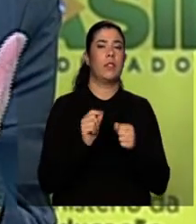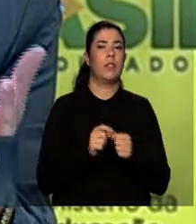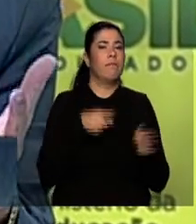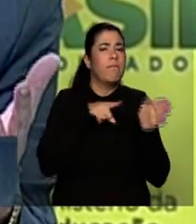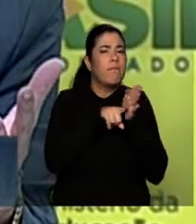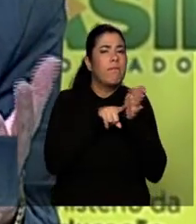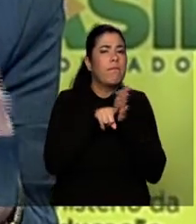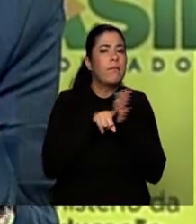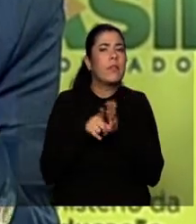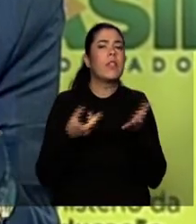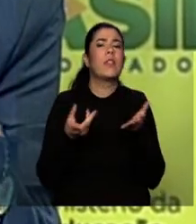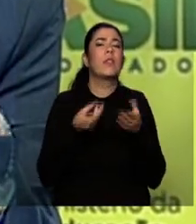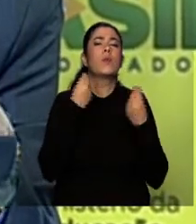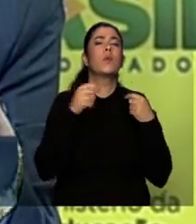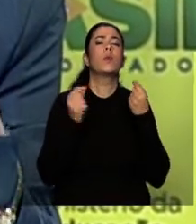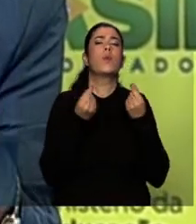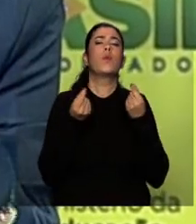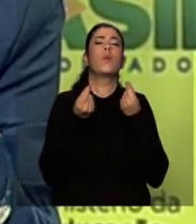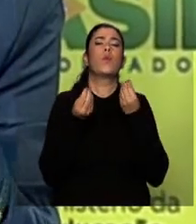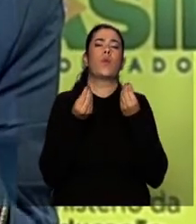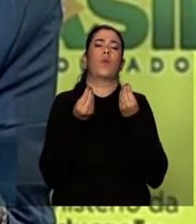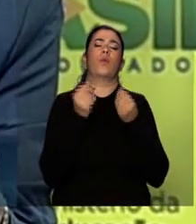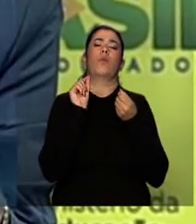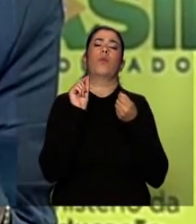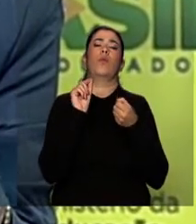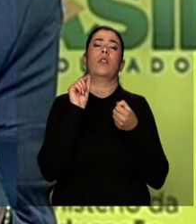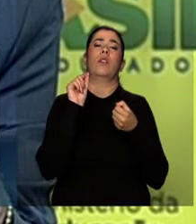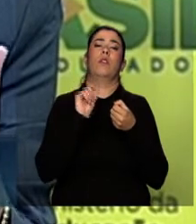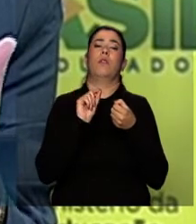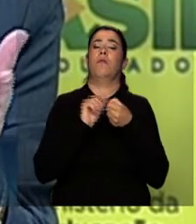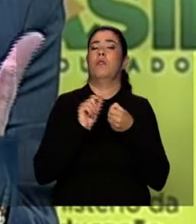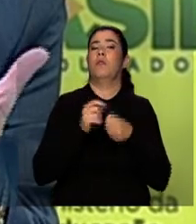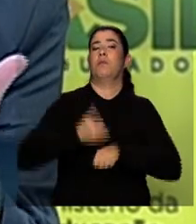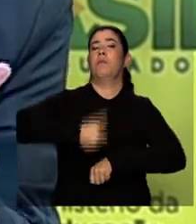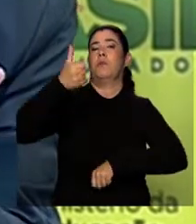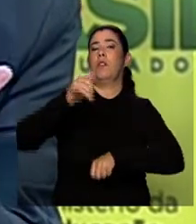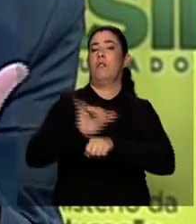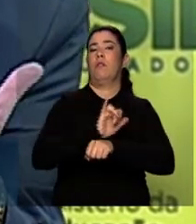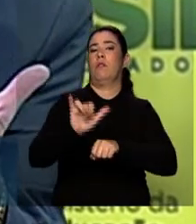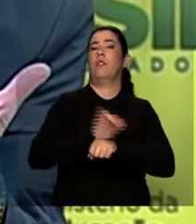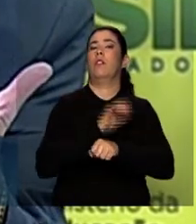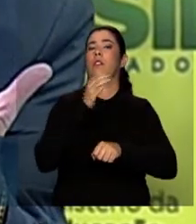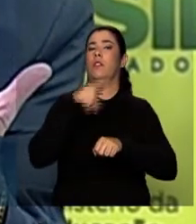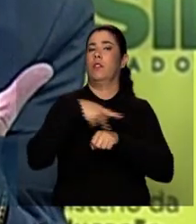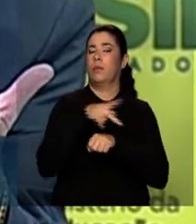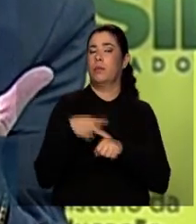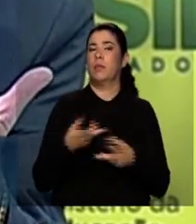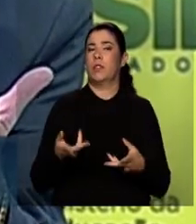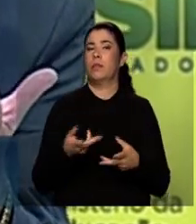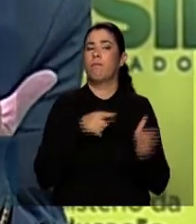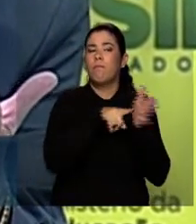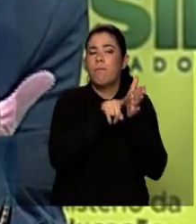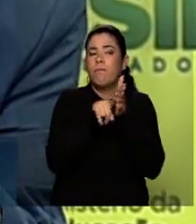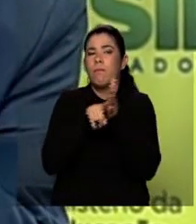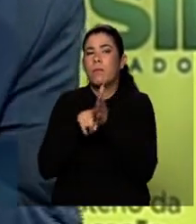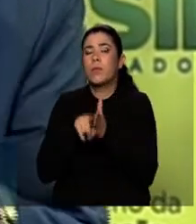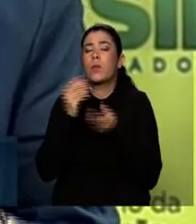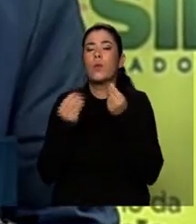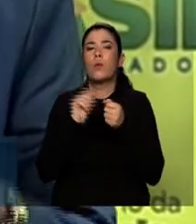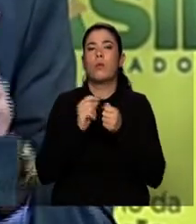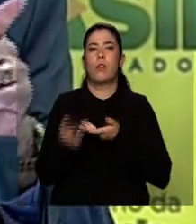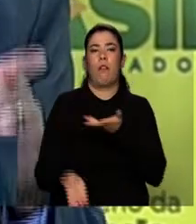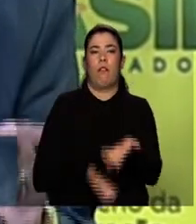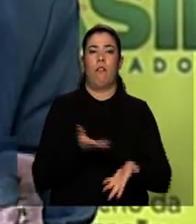as necessidades do país, ou seja, é uma expansão estratégica. Você observa as necessidades do país, a necessidade de atendimento,